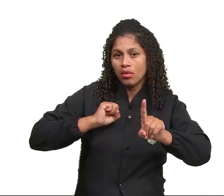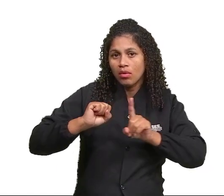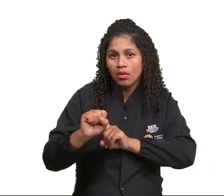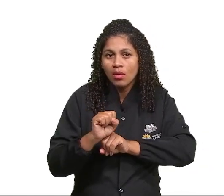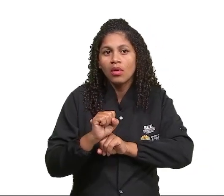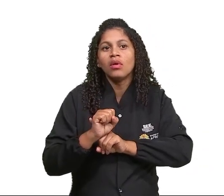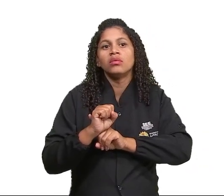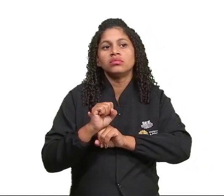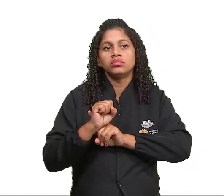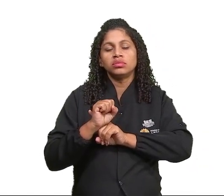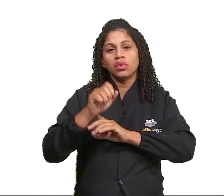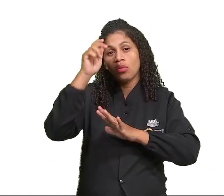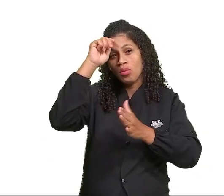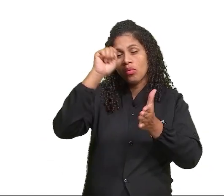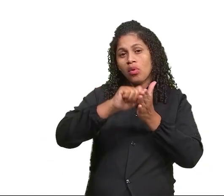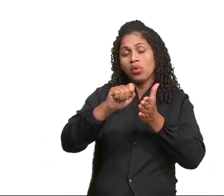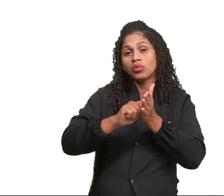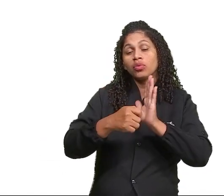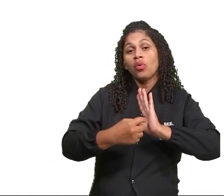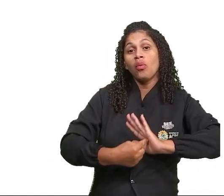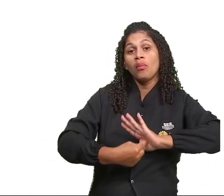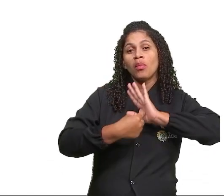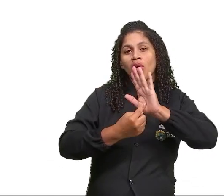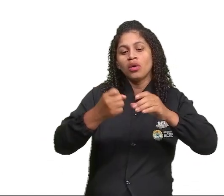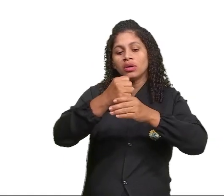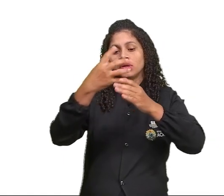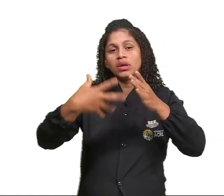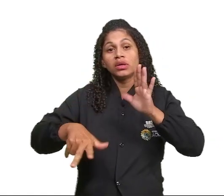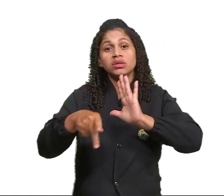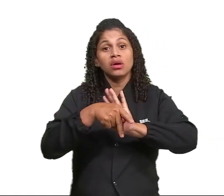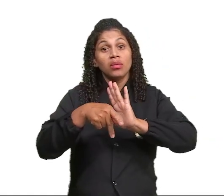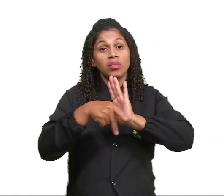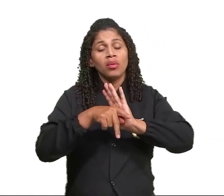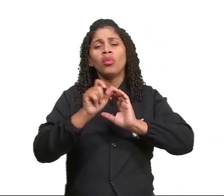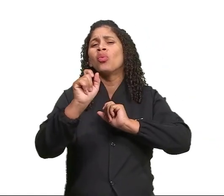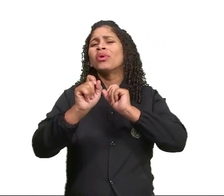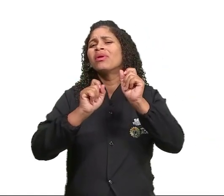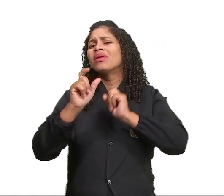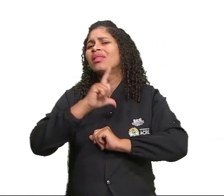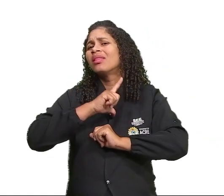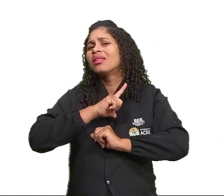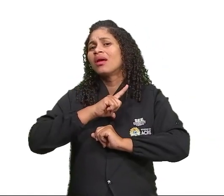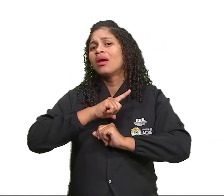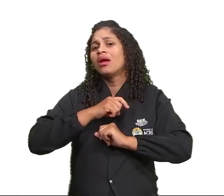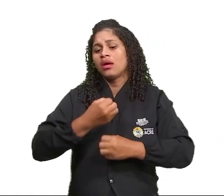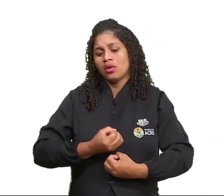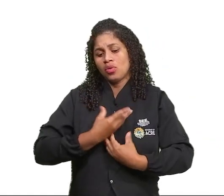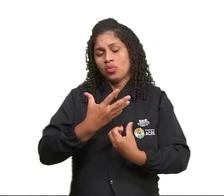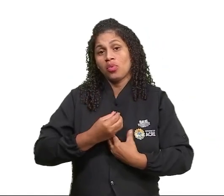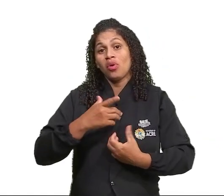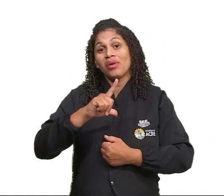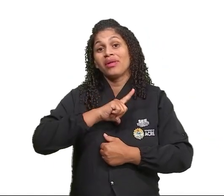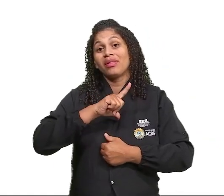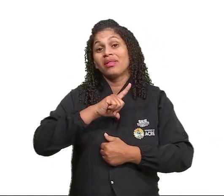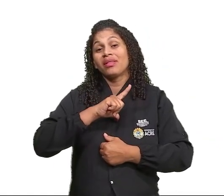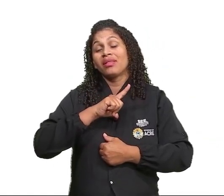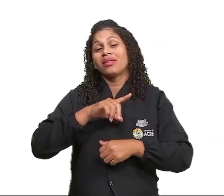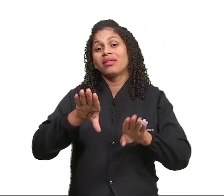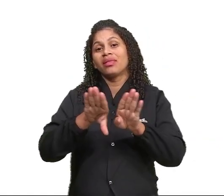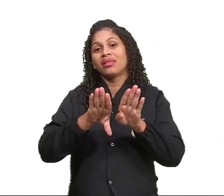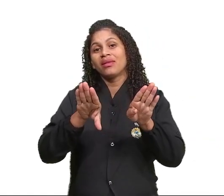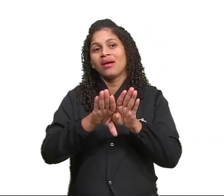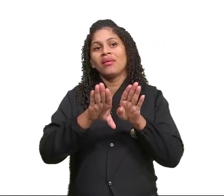do gênero publicitário a seguinte característica. Então, ele quer saber o que tem no poema que também tem nas publicidades. Letra